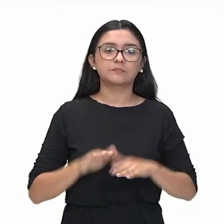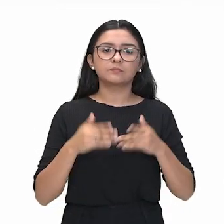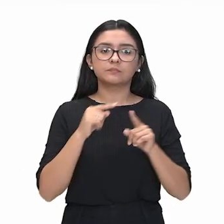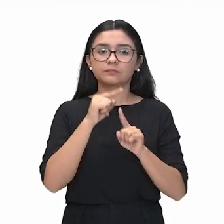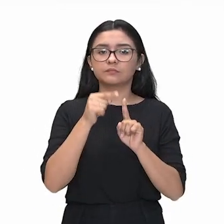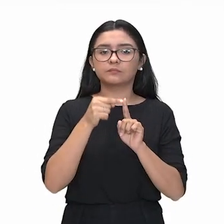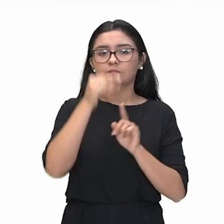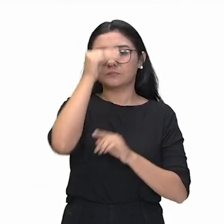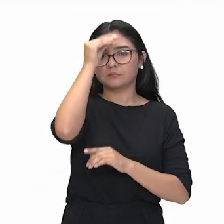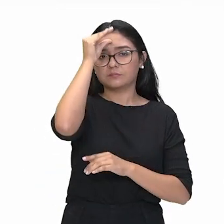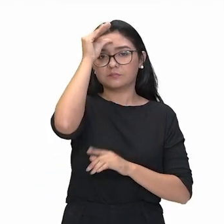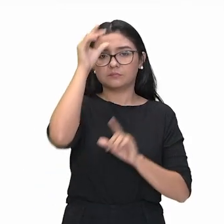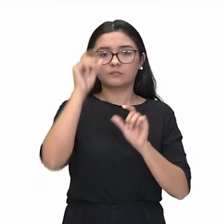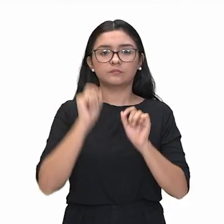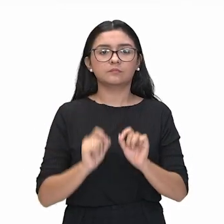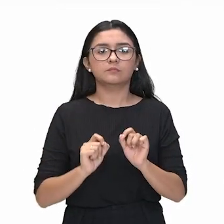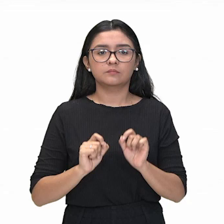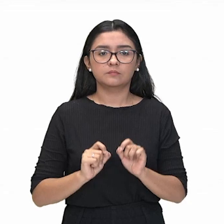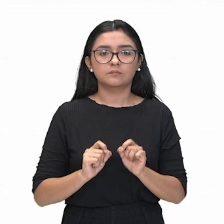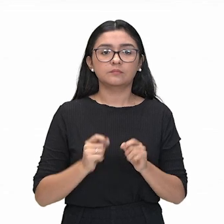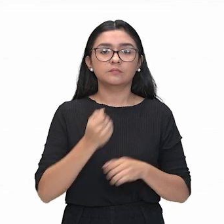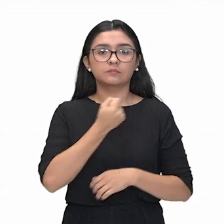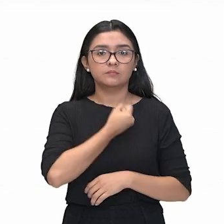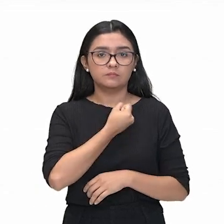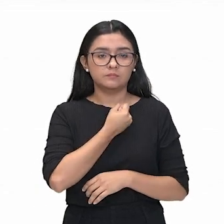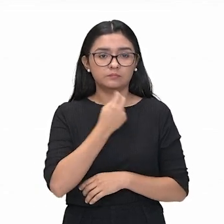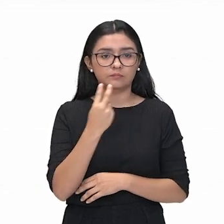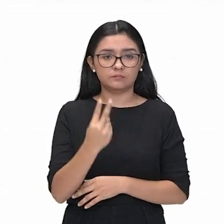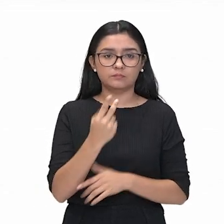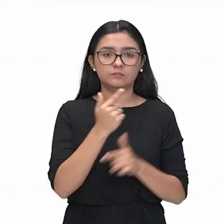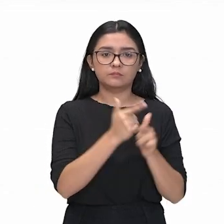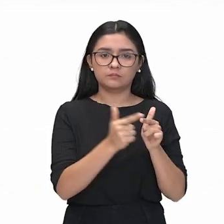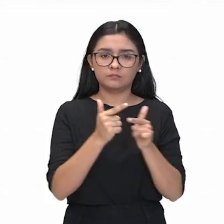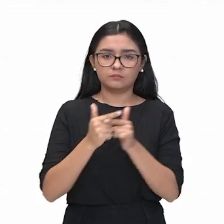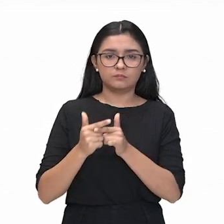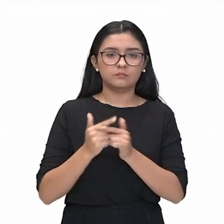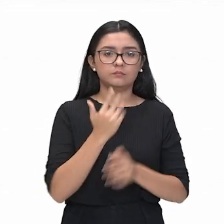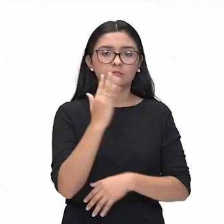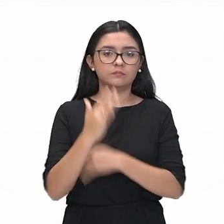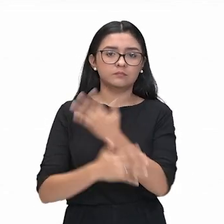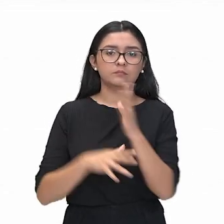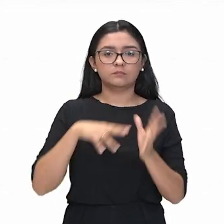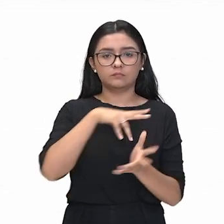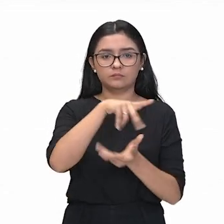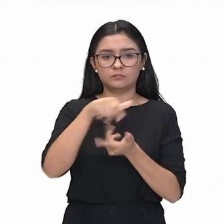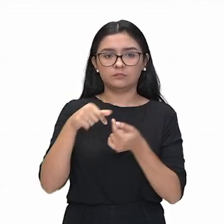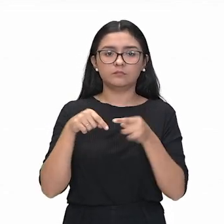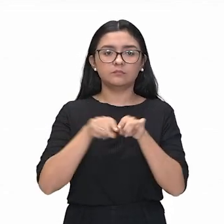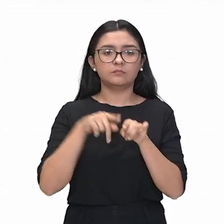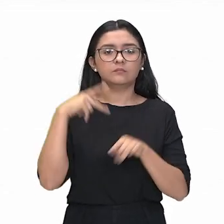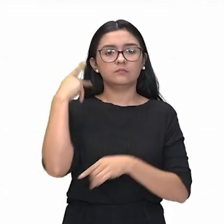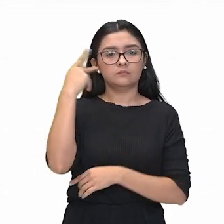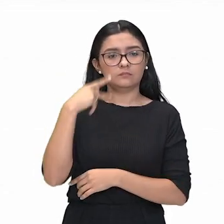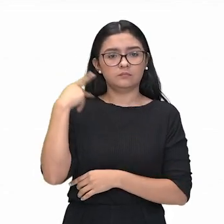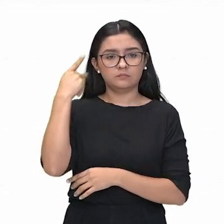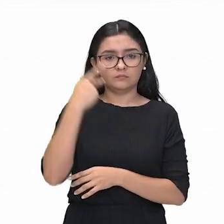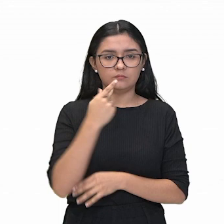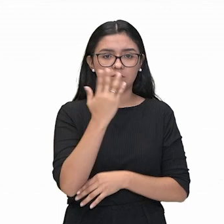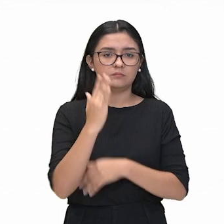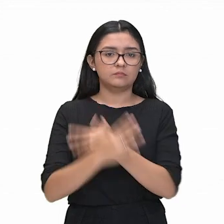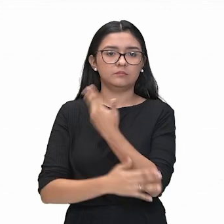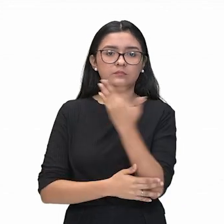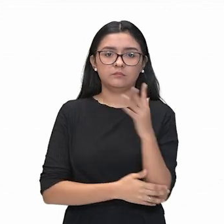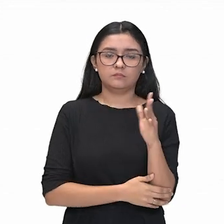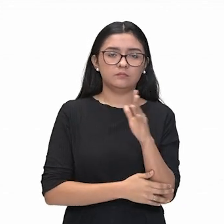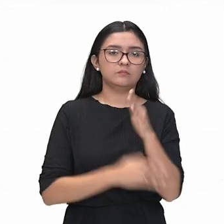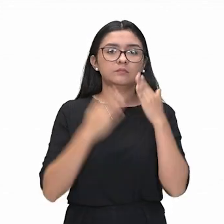Objeto de conhecimento, aula número 2. Problemas ambientais, mundiais e políticos. Ambientais para